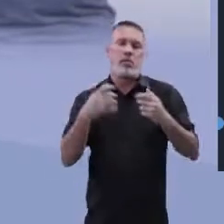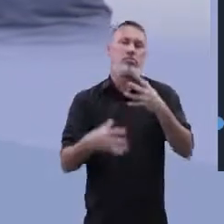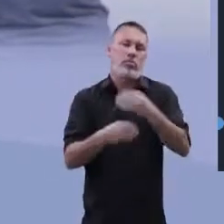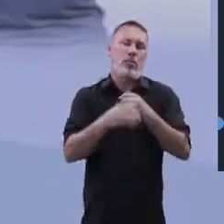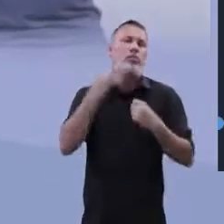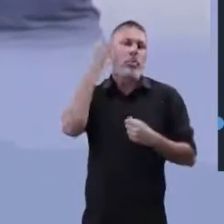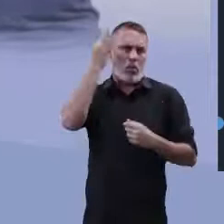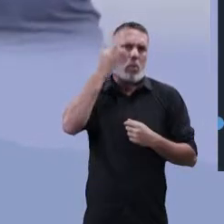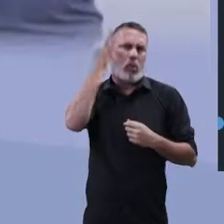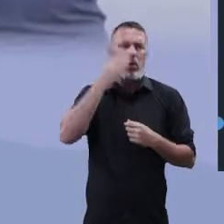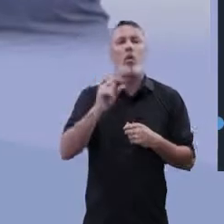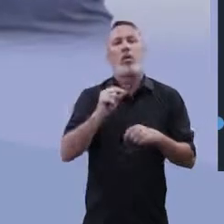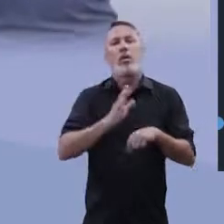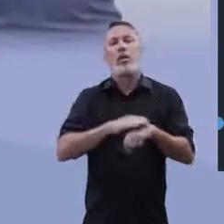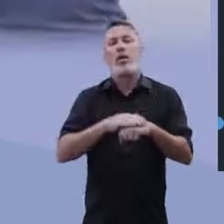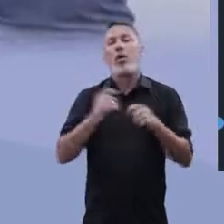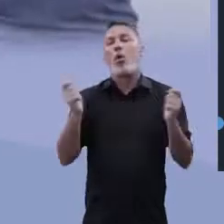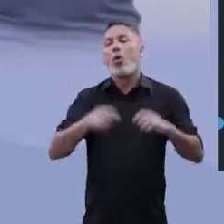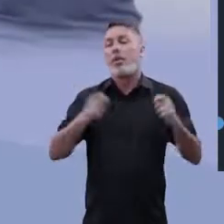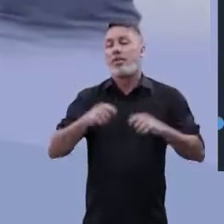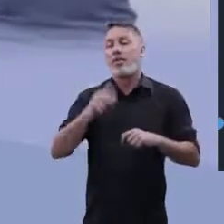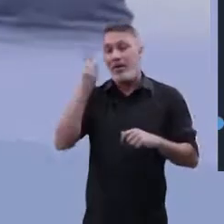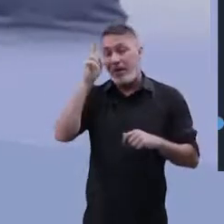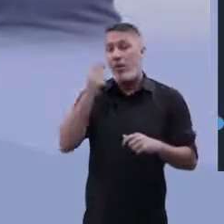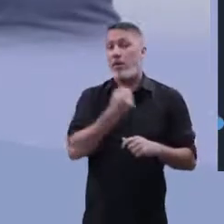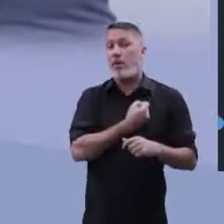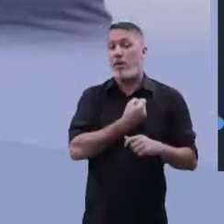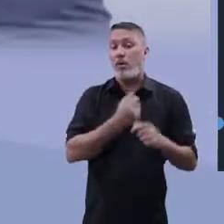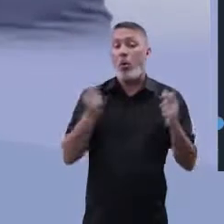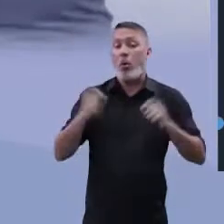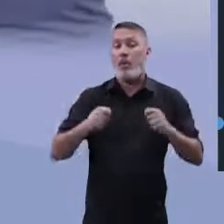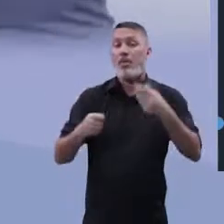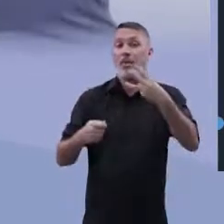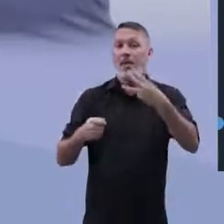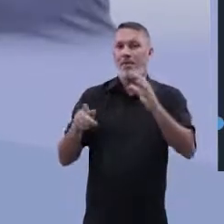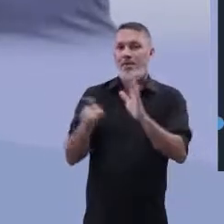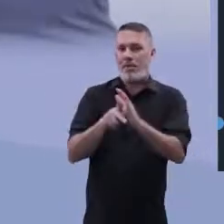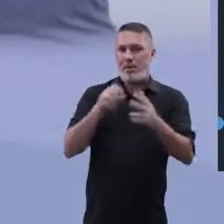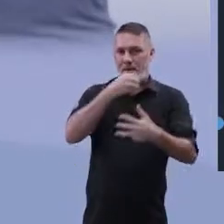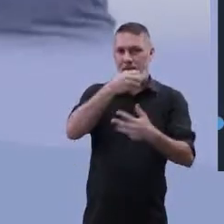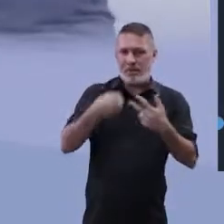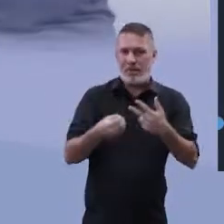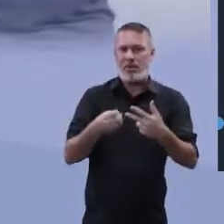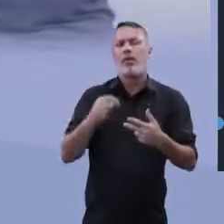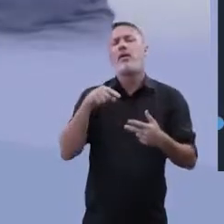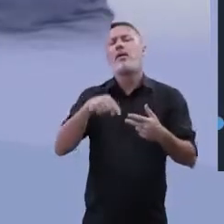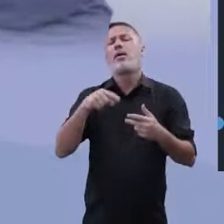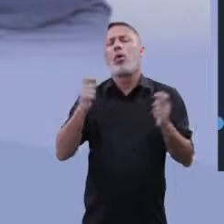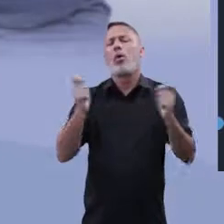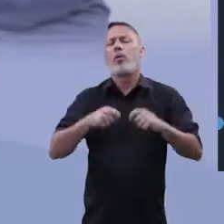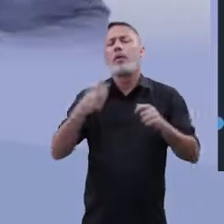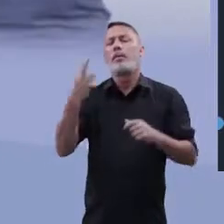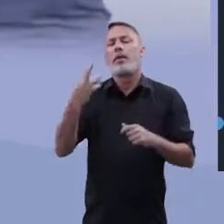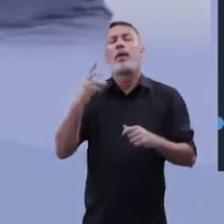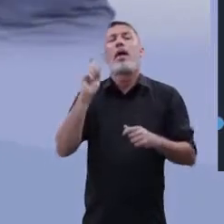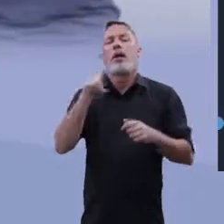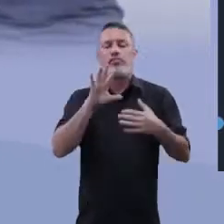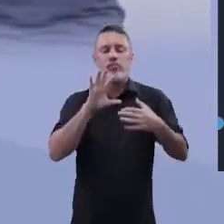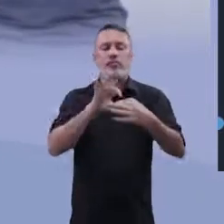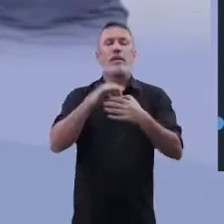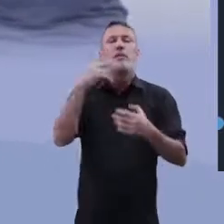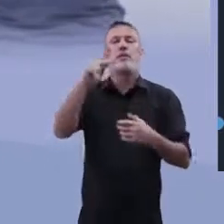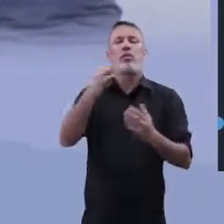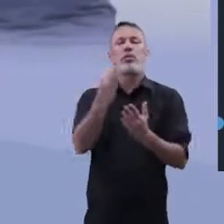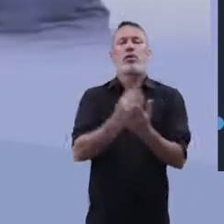da teoria, de uma competência que falta, a competência 3. A competência 3 ele vai trabalhar basicamente a ideia do seu